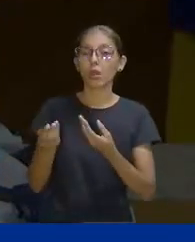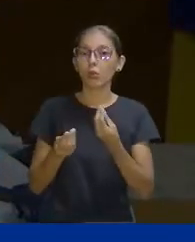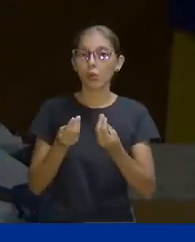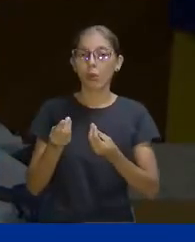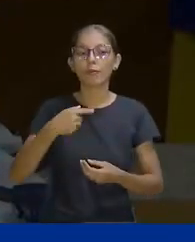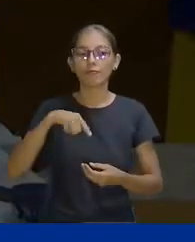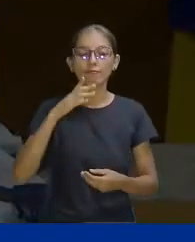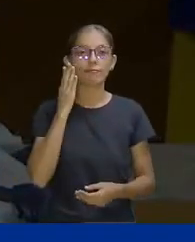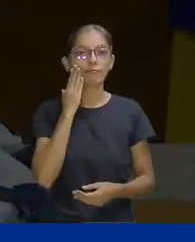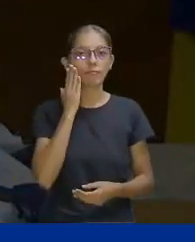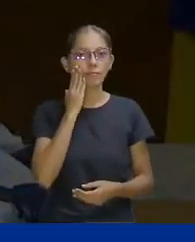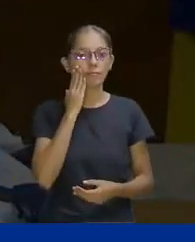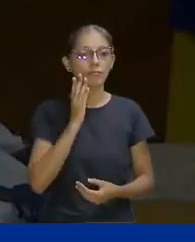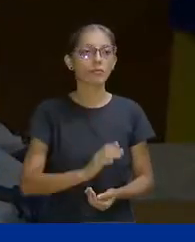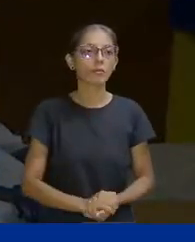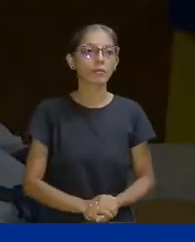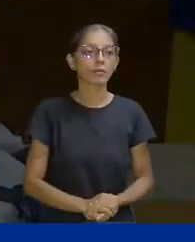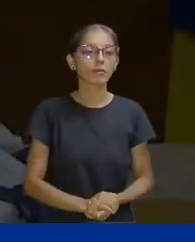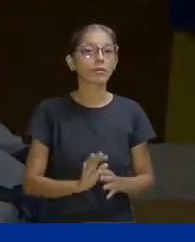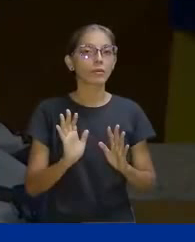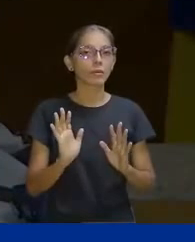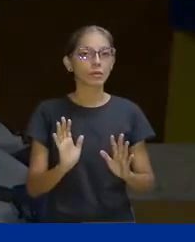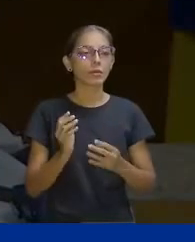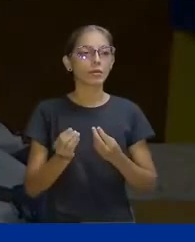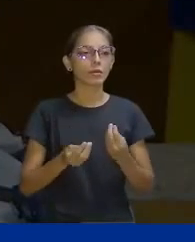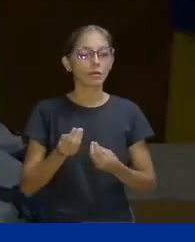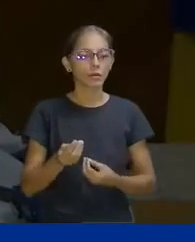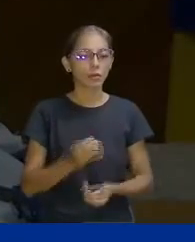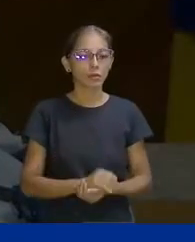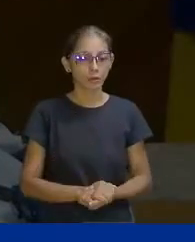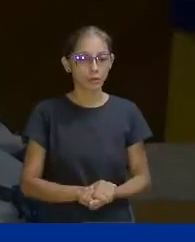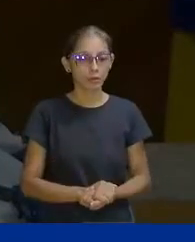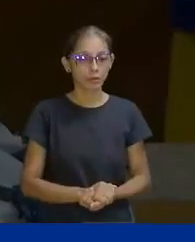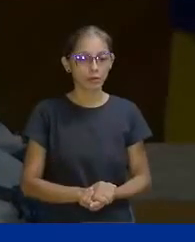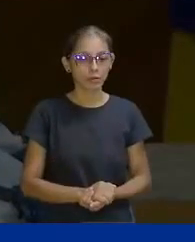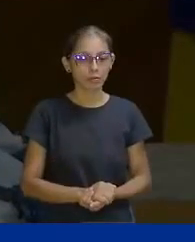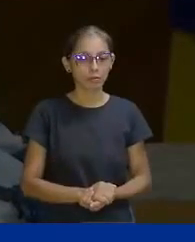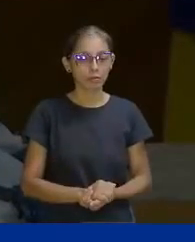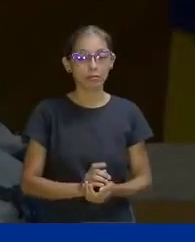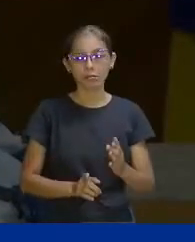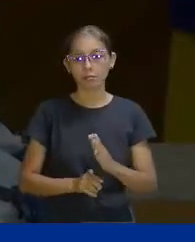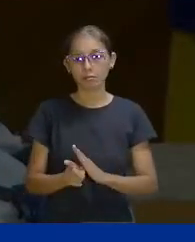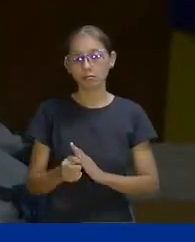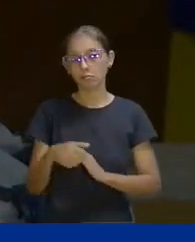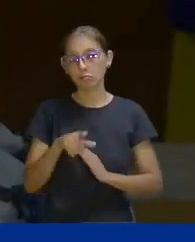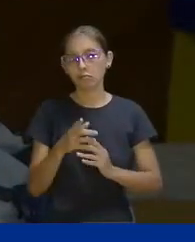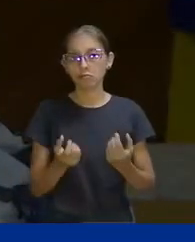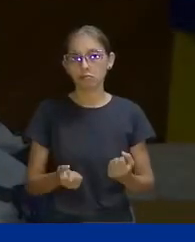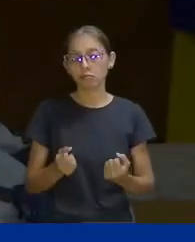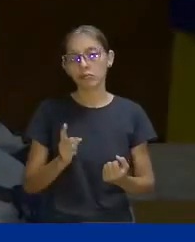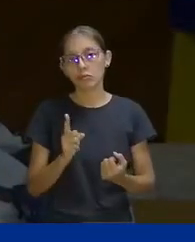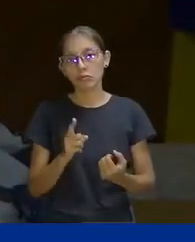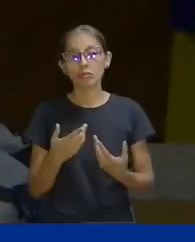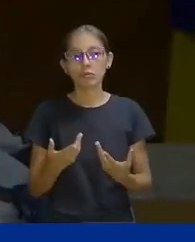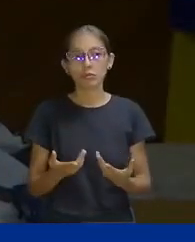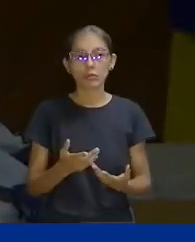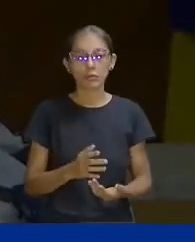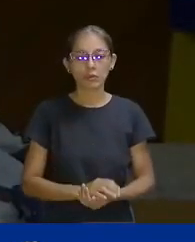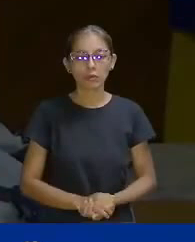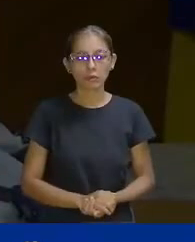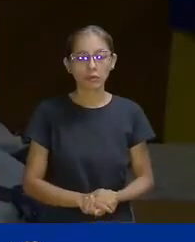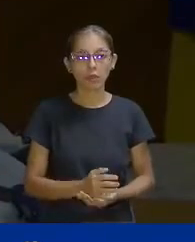toda sorte, esta resolução, que ora submeto à aprovação a Vossas Excelências, institui uma gestão eficiente